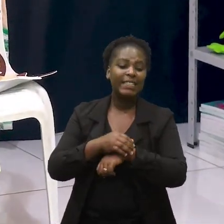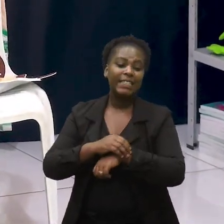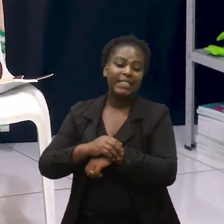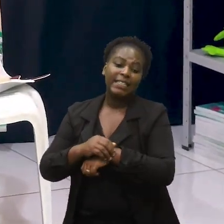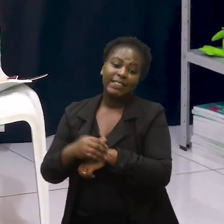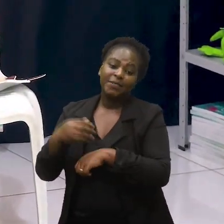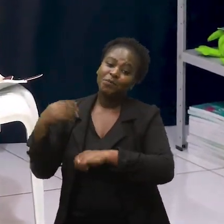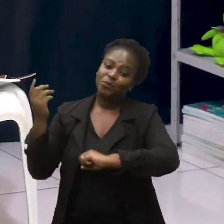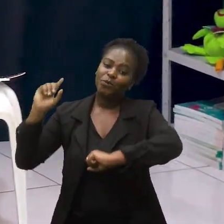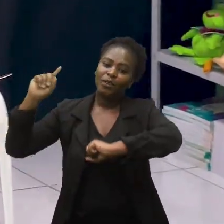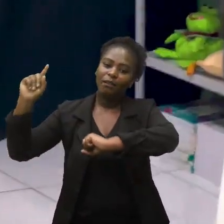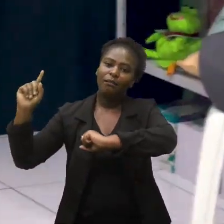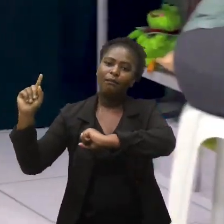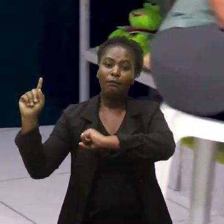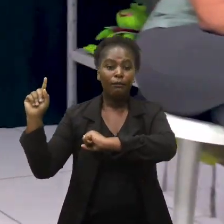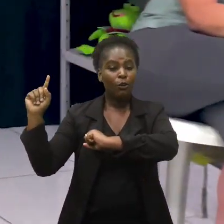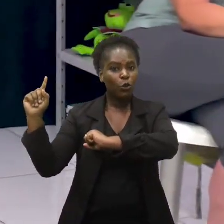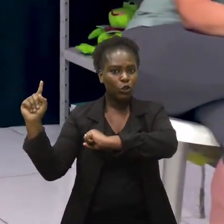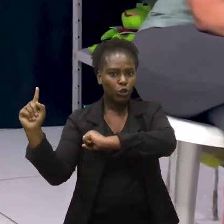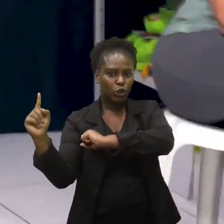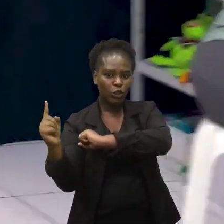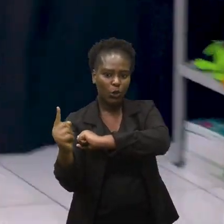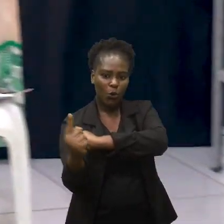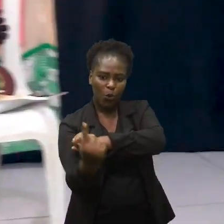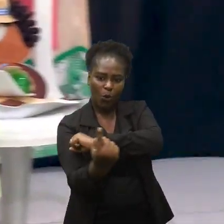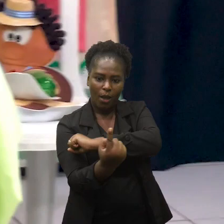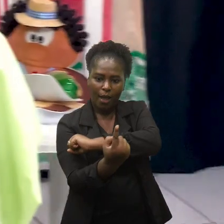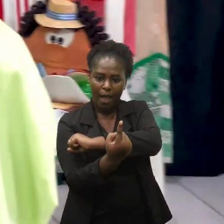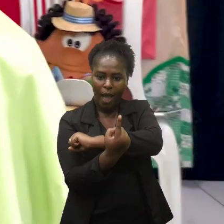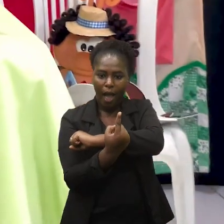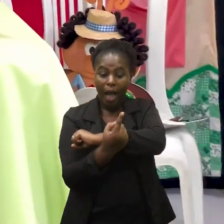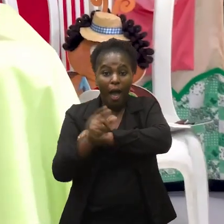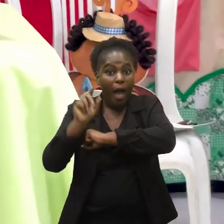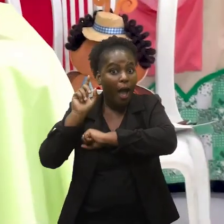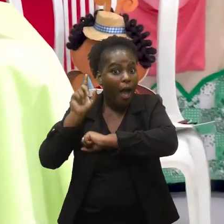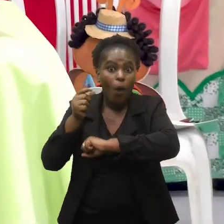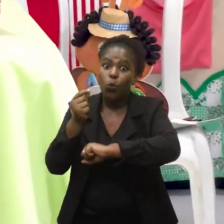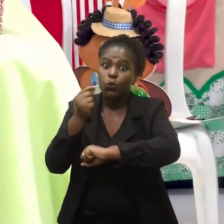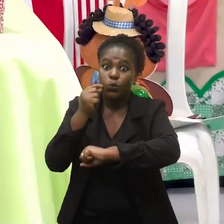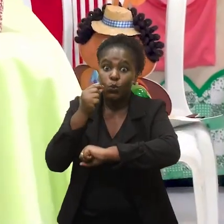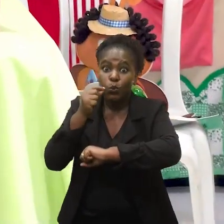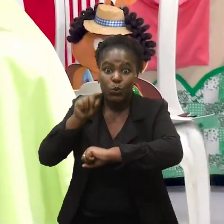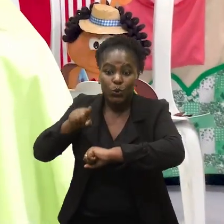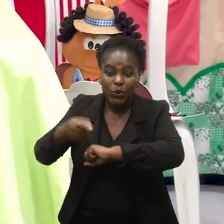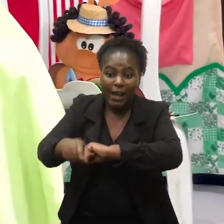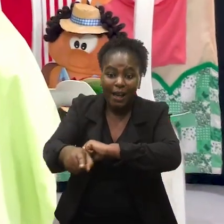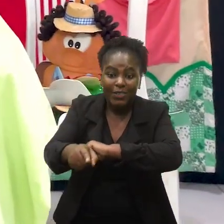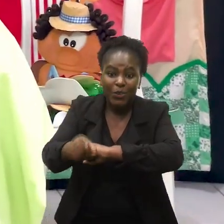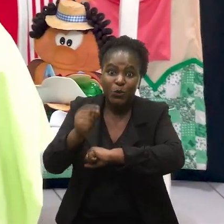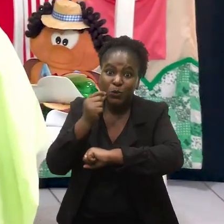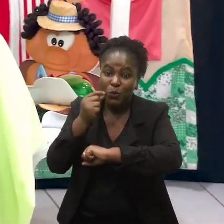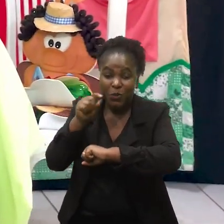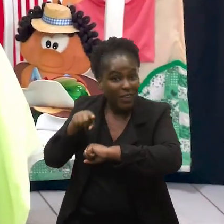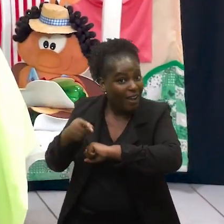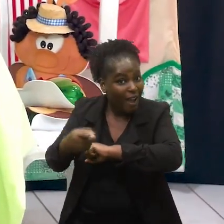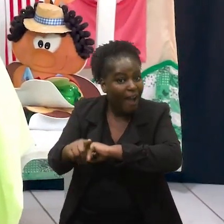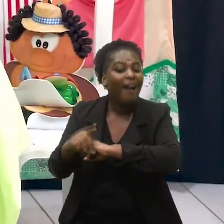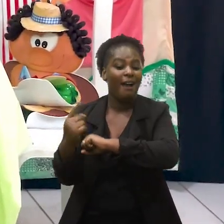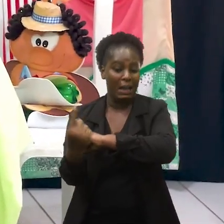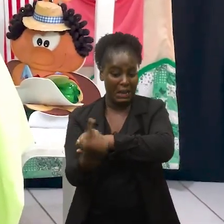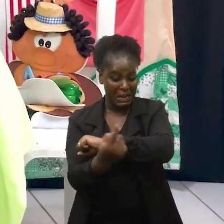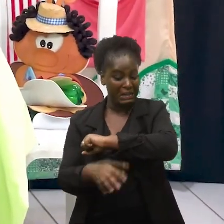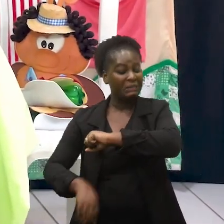bem na janela dela, chegou um rato. Aí